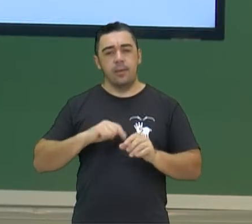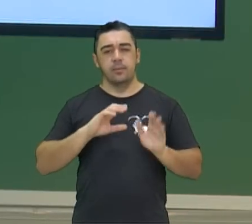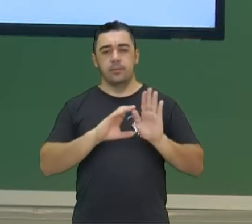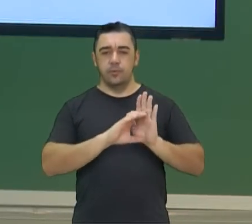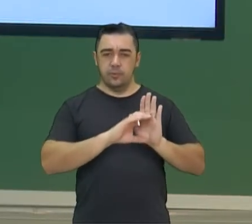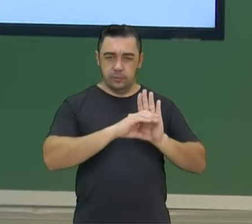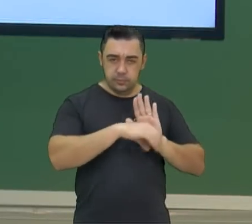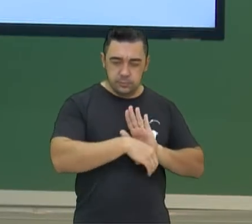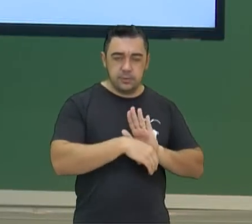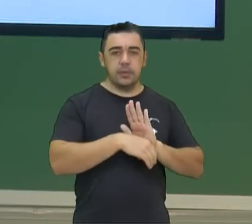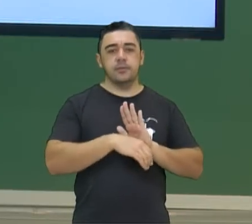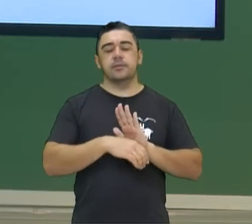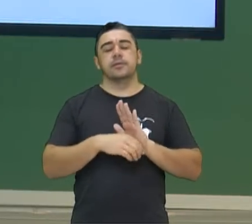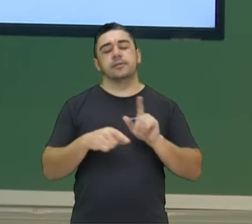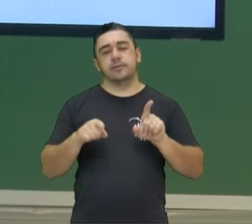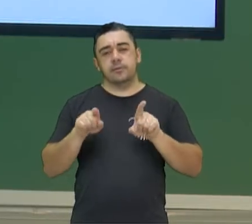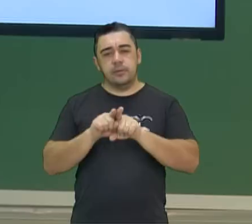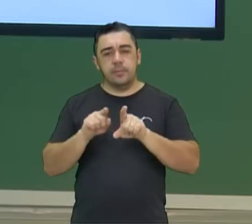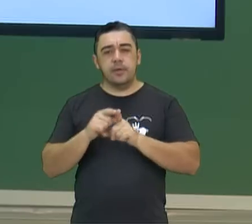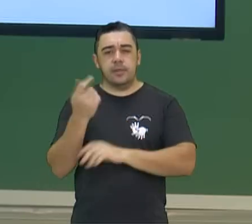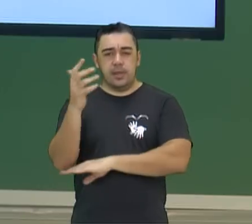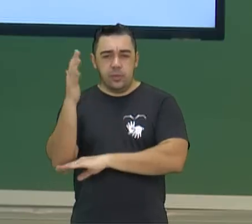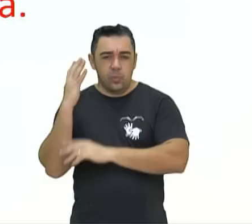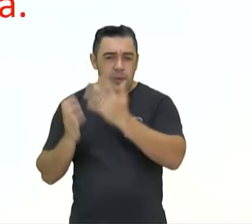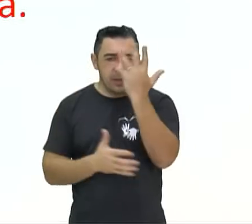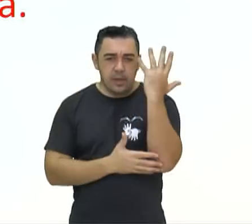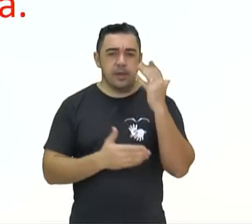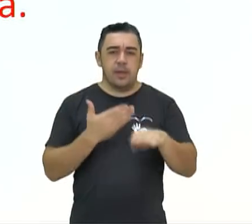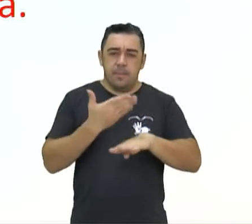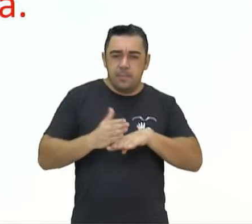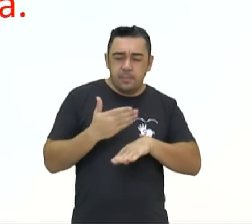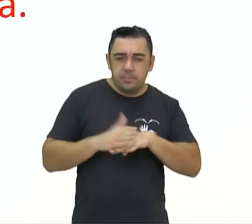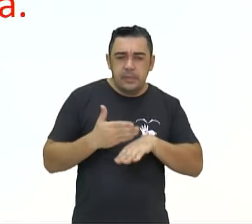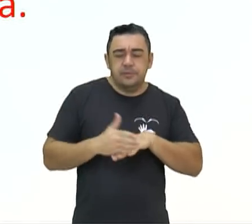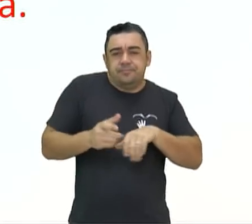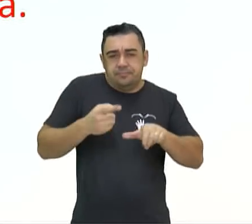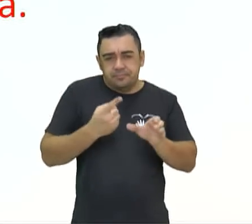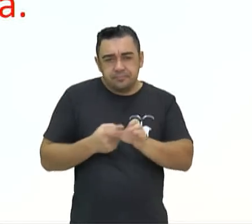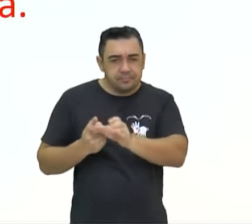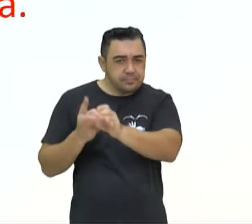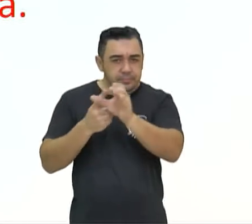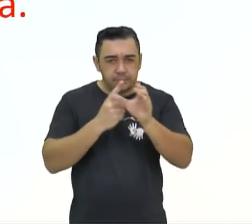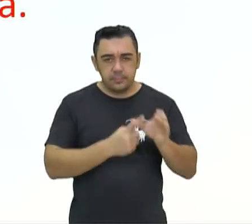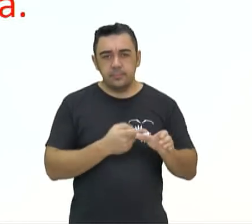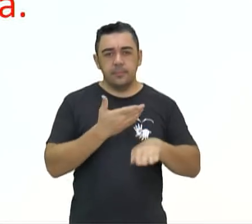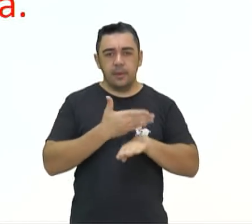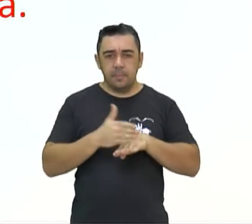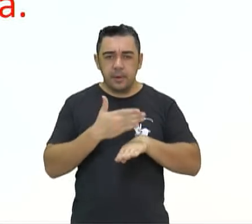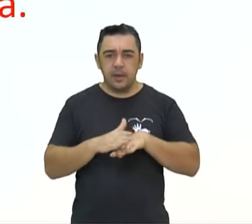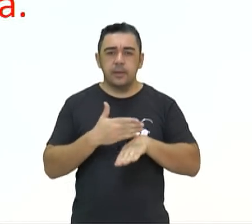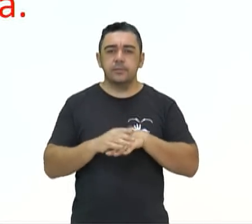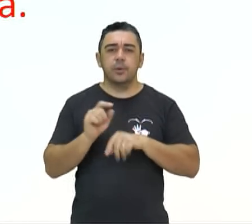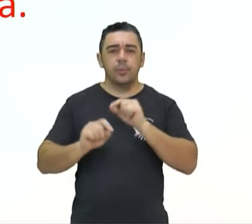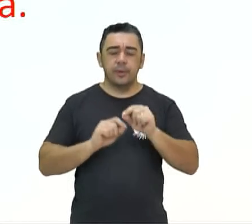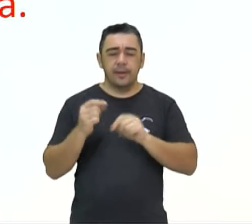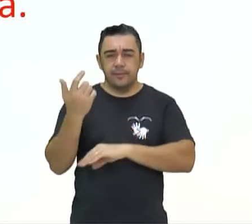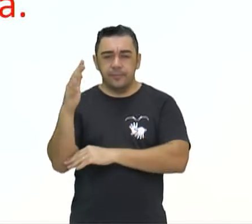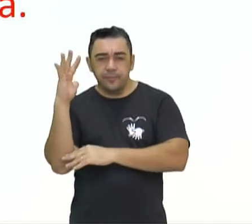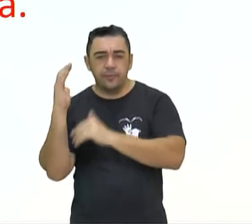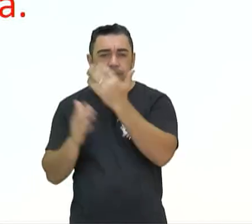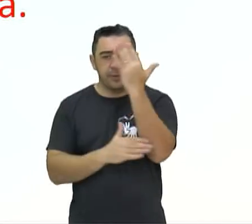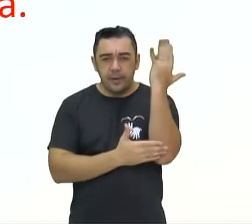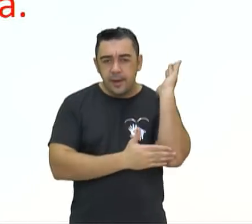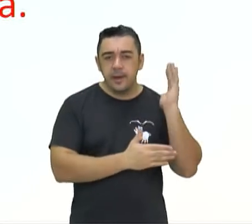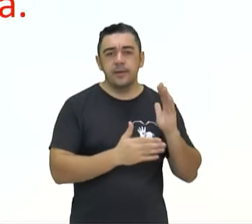as práticas da natureza, turismo de aventura, práticas urbanas, as práticas, de aventura em